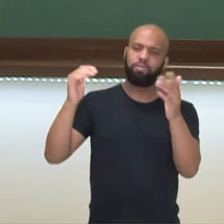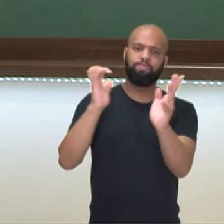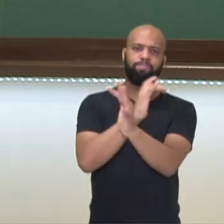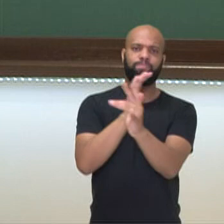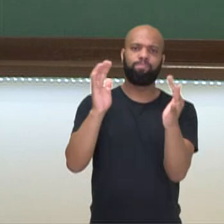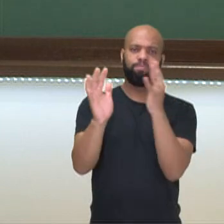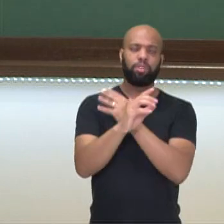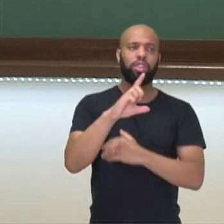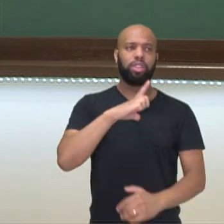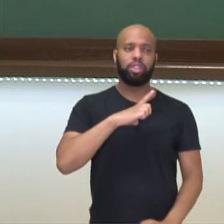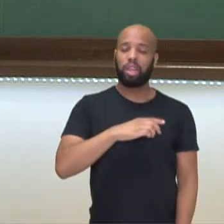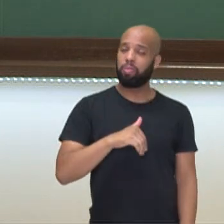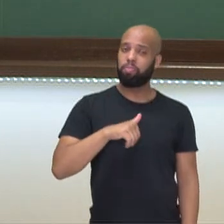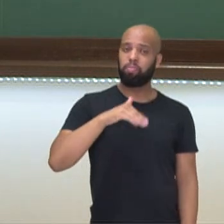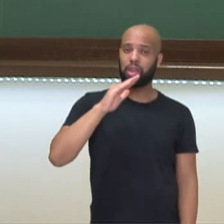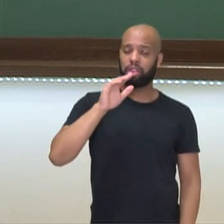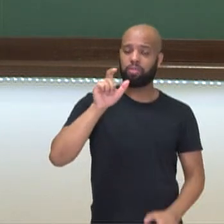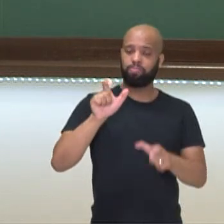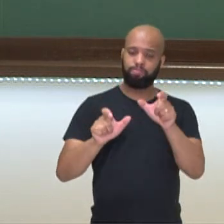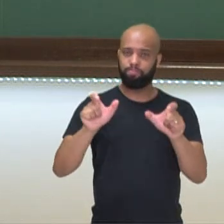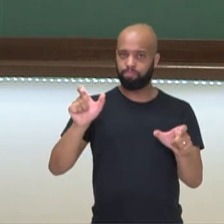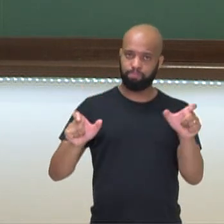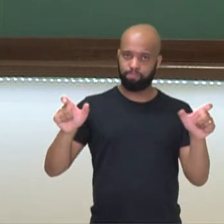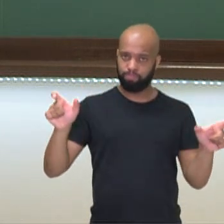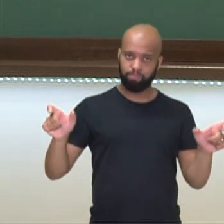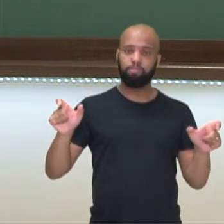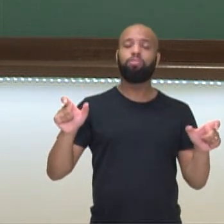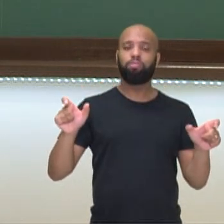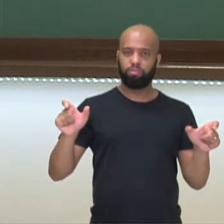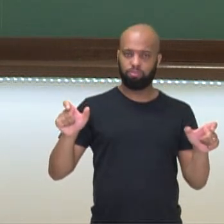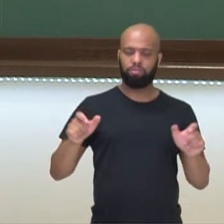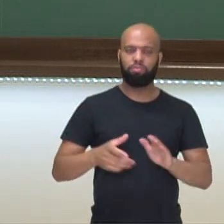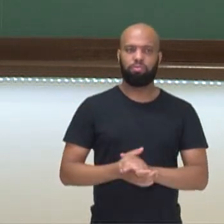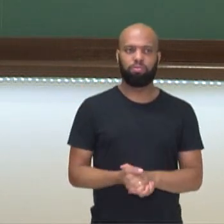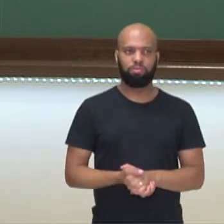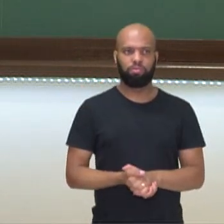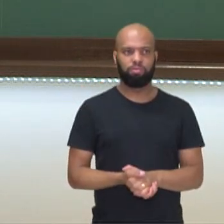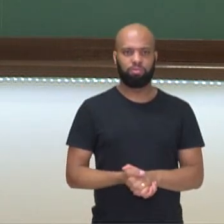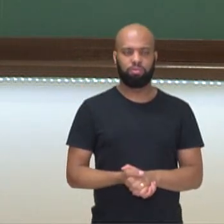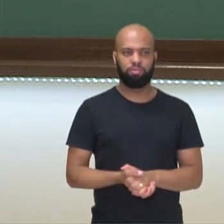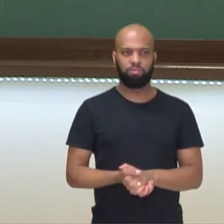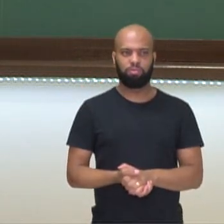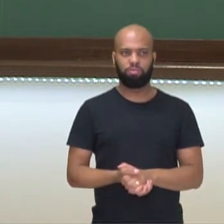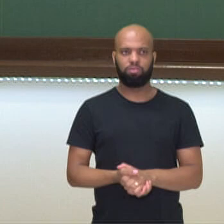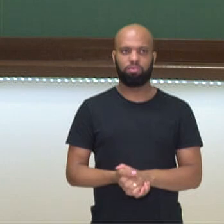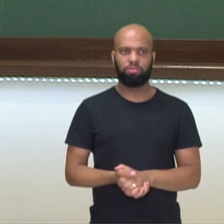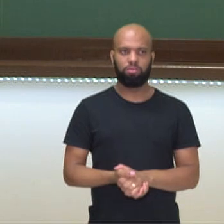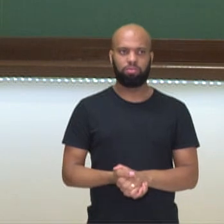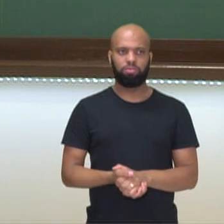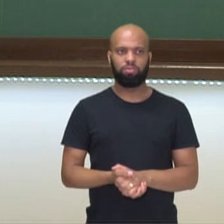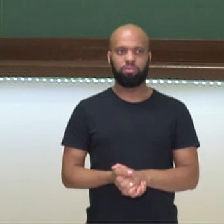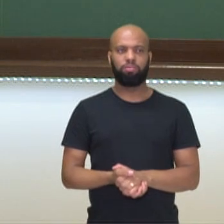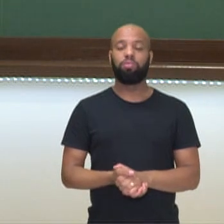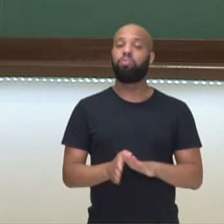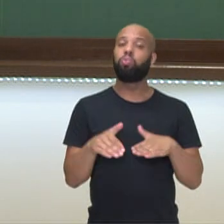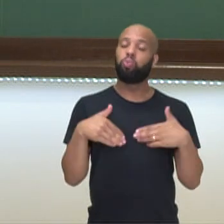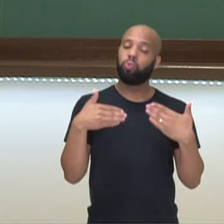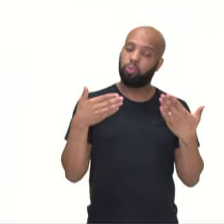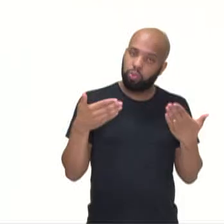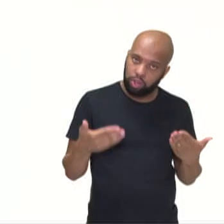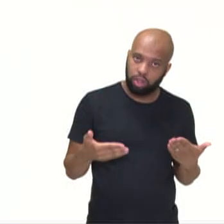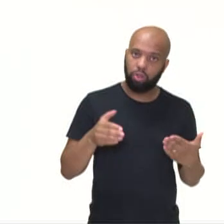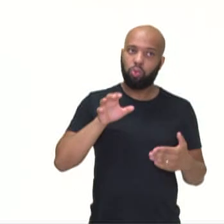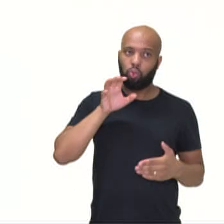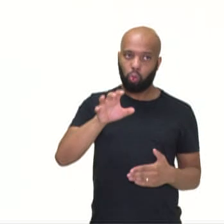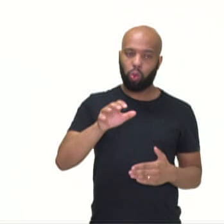onde existem as maiores concentrações urbanas no território paranaense. Com isso, essa